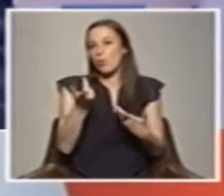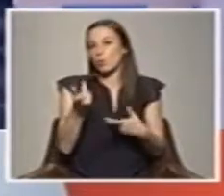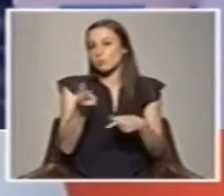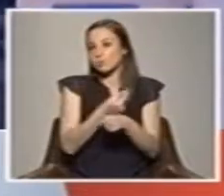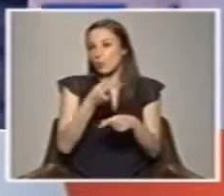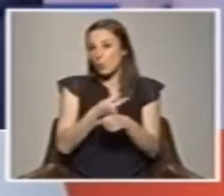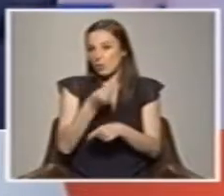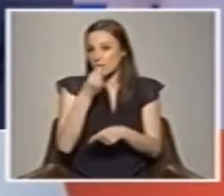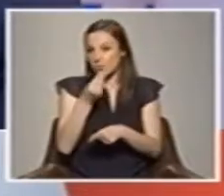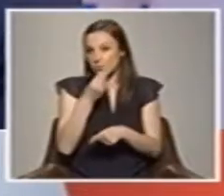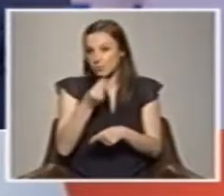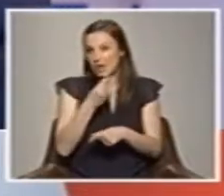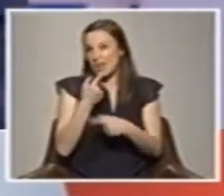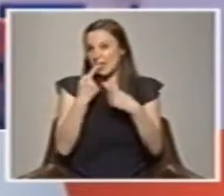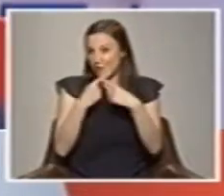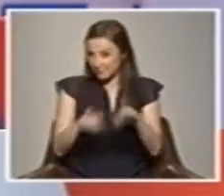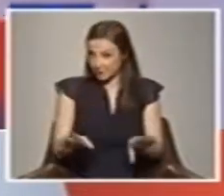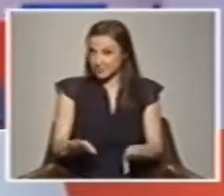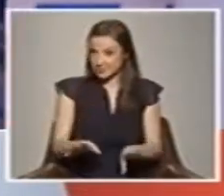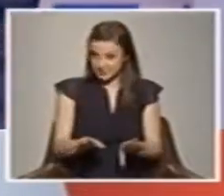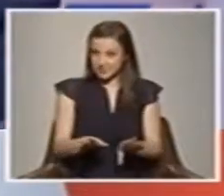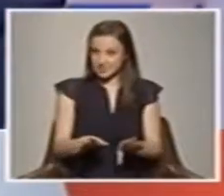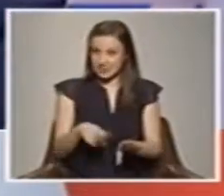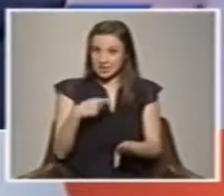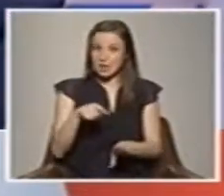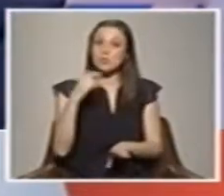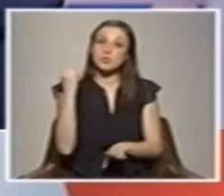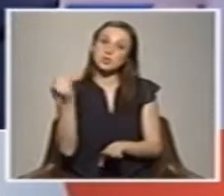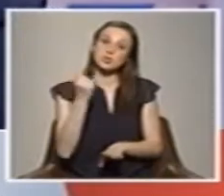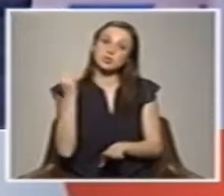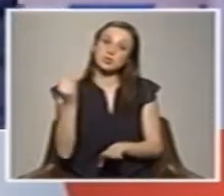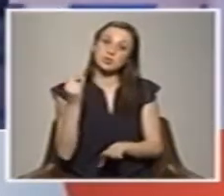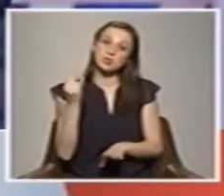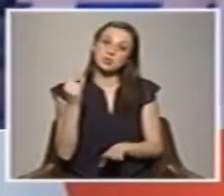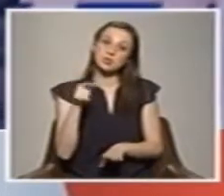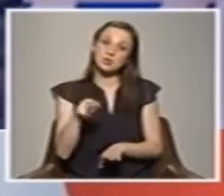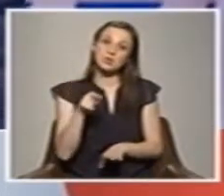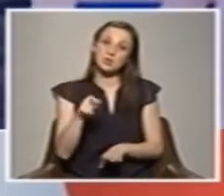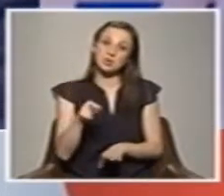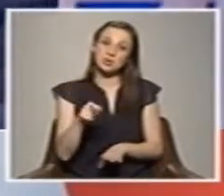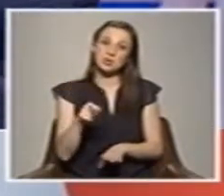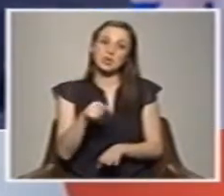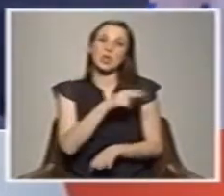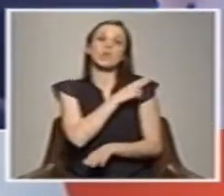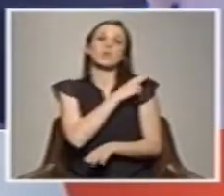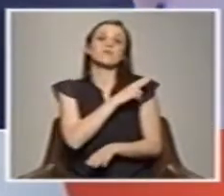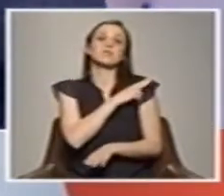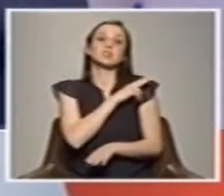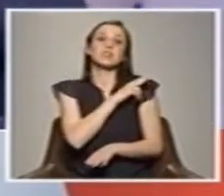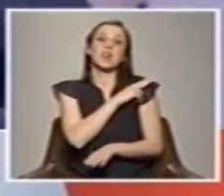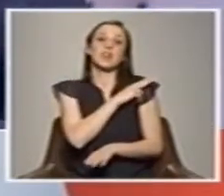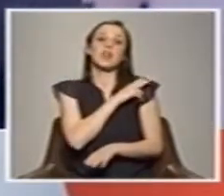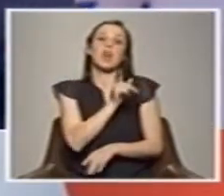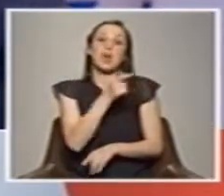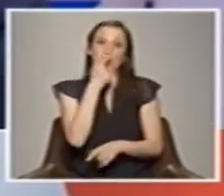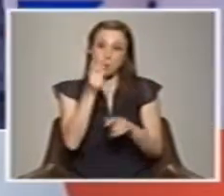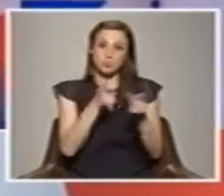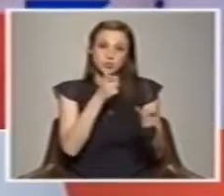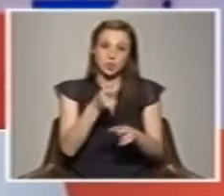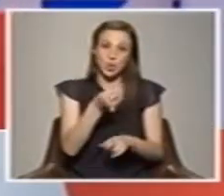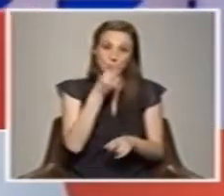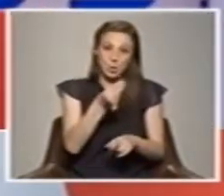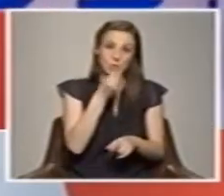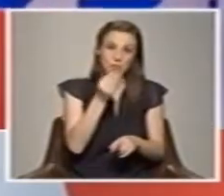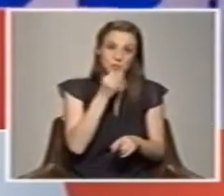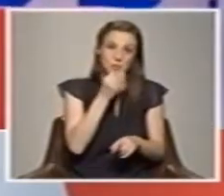havia tanto... Havia uma instituição nas universidades chamada Reforço. Era ao contrário, as pessoas comiam tudo e